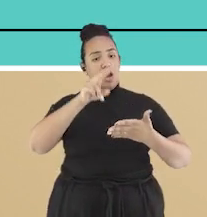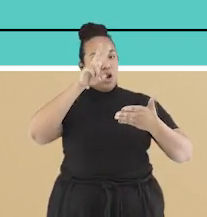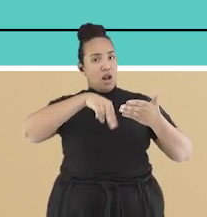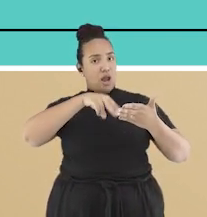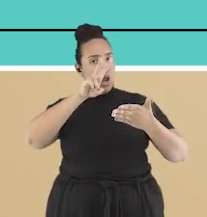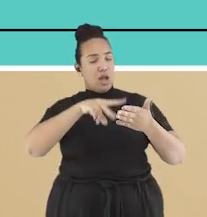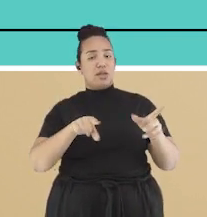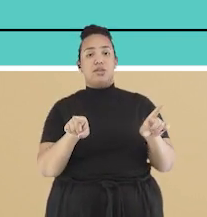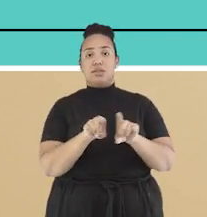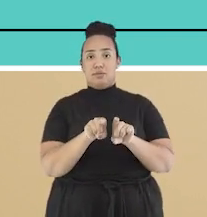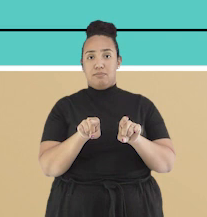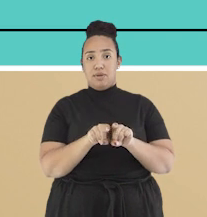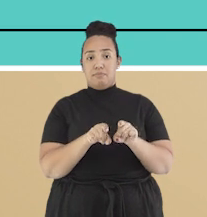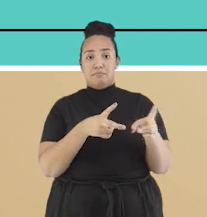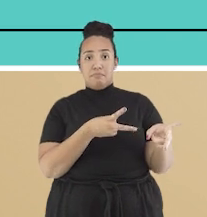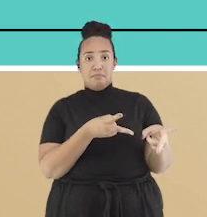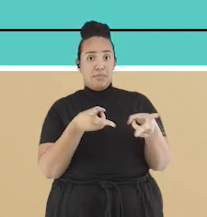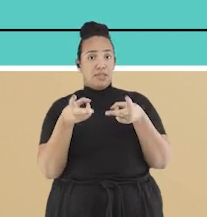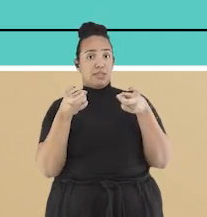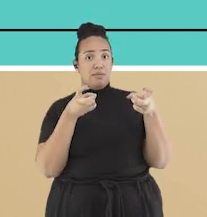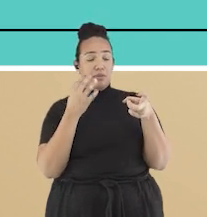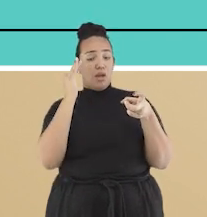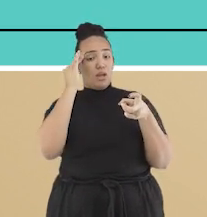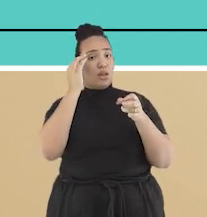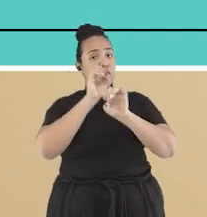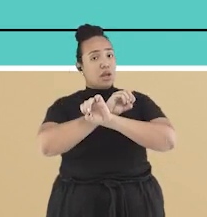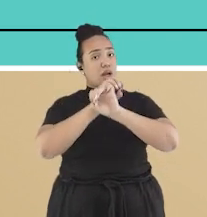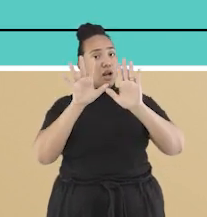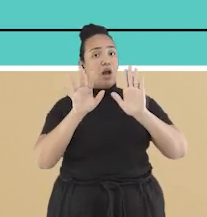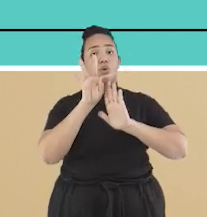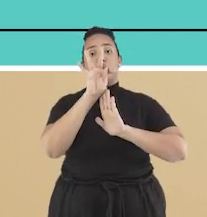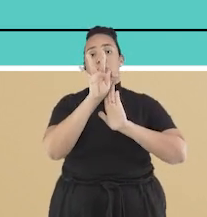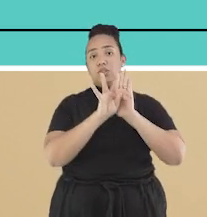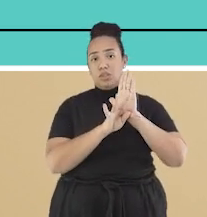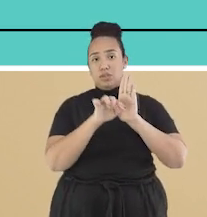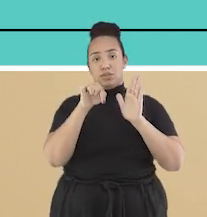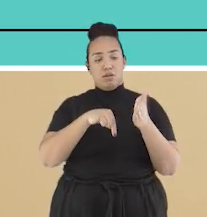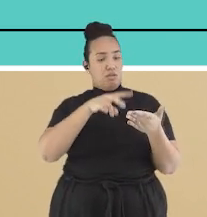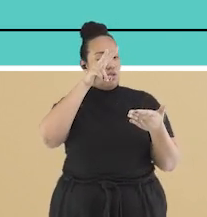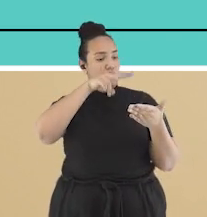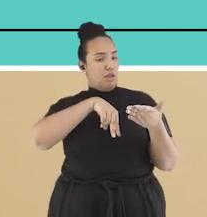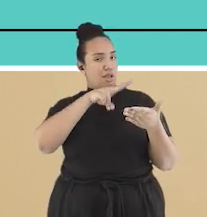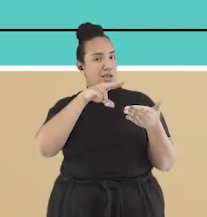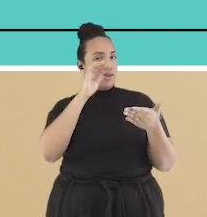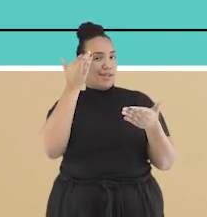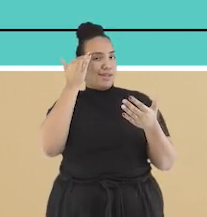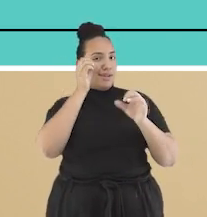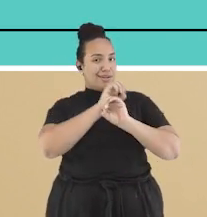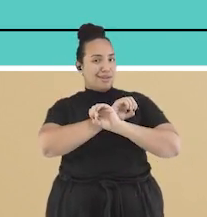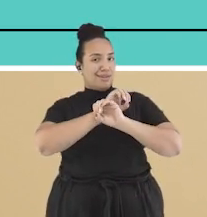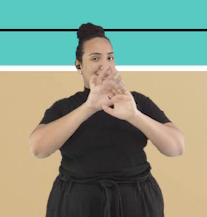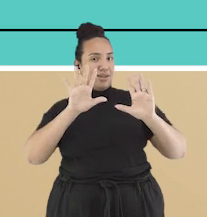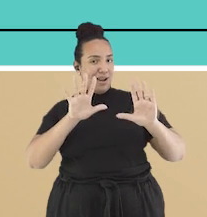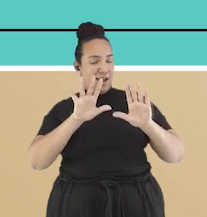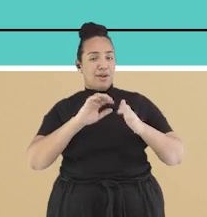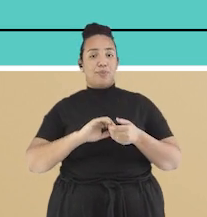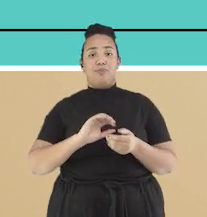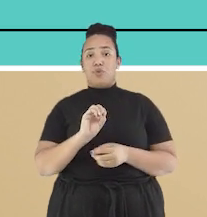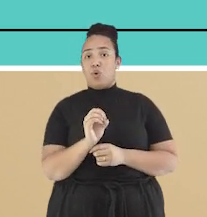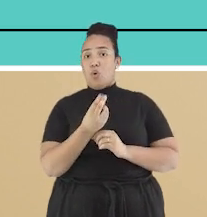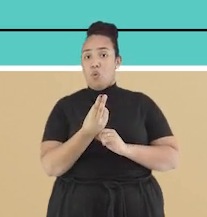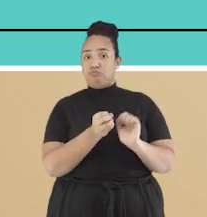a compreensão e interpretação do texto por meio de uma leitura ou fala expressiva